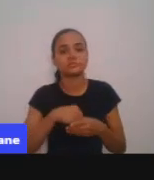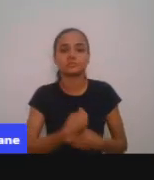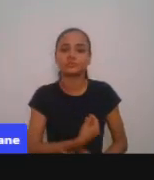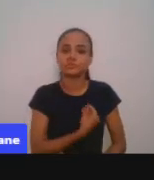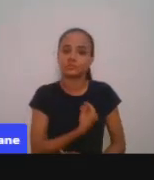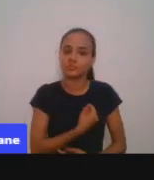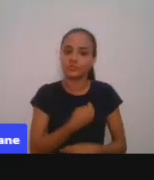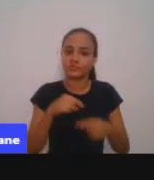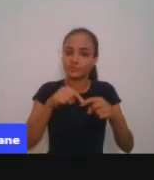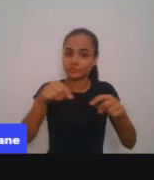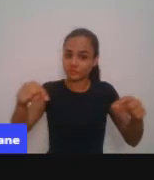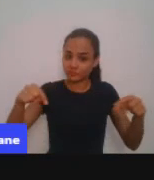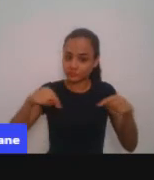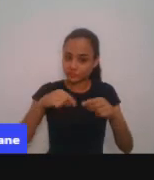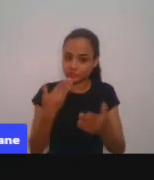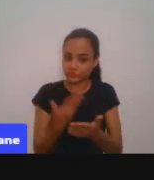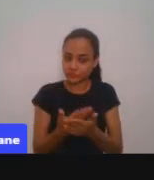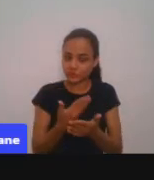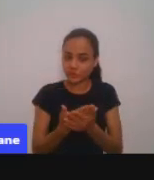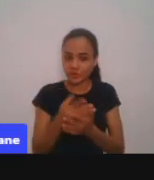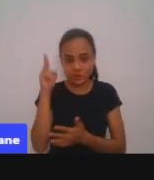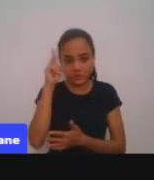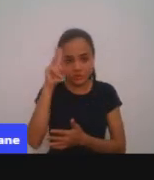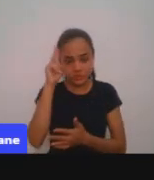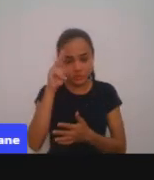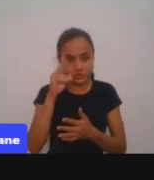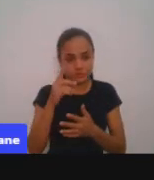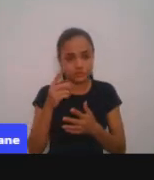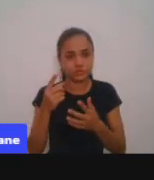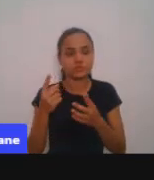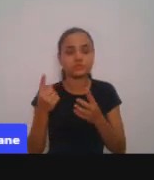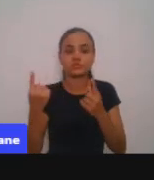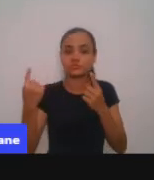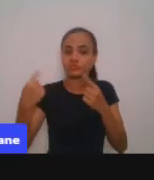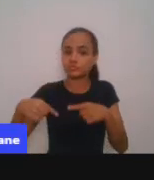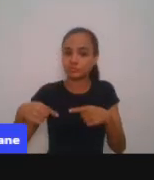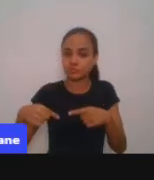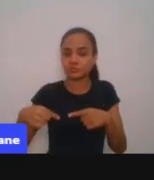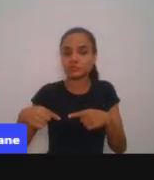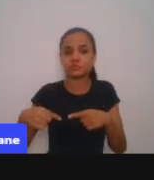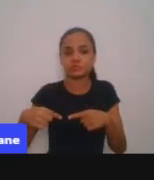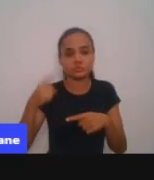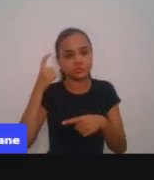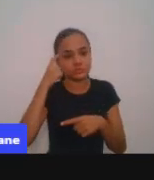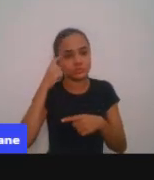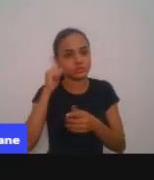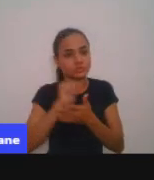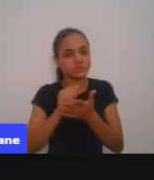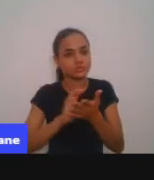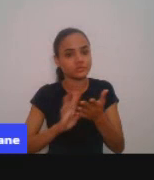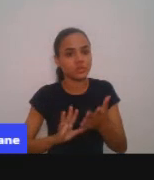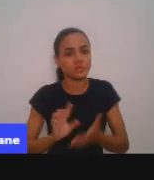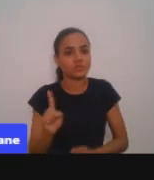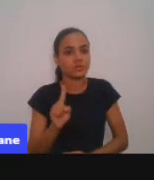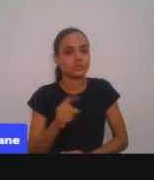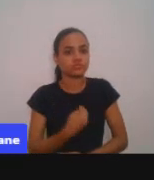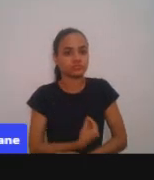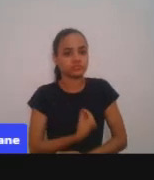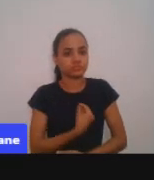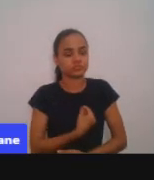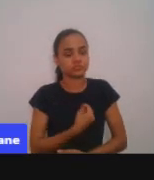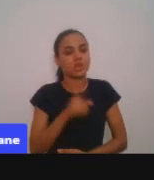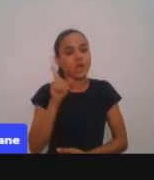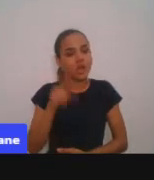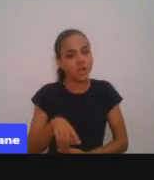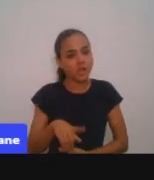isso. E pensar essas atividades, então, não presenciais, ainda é um desafio, né? Já faz um ano que